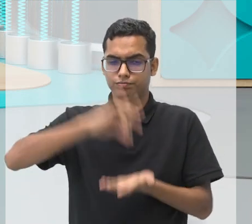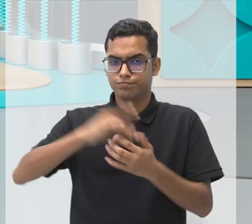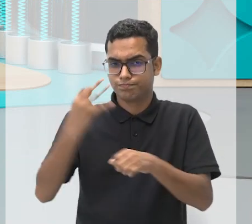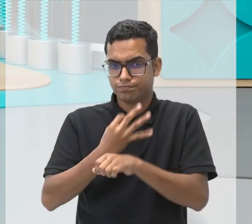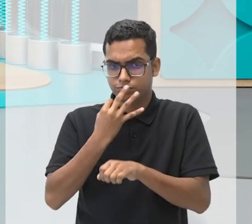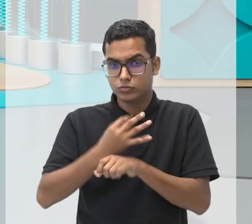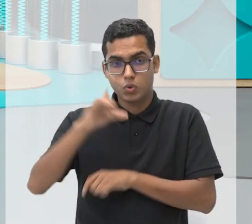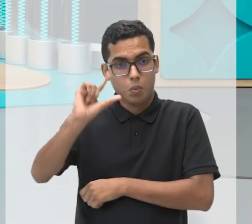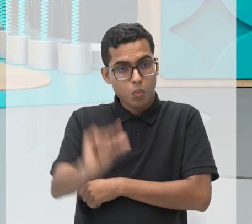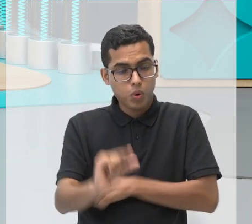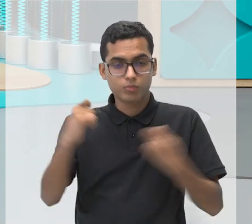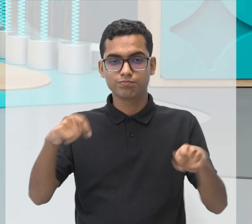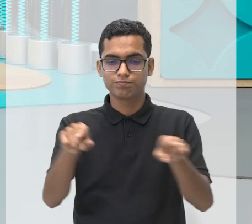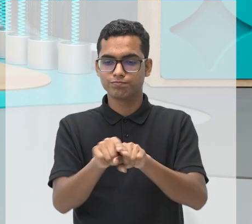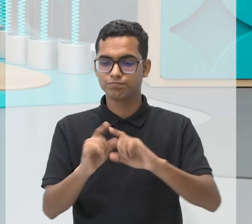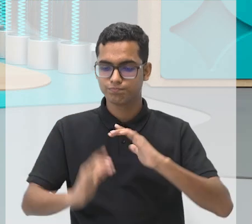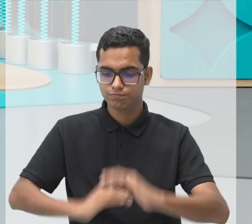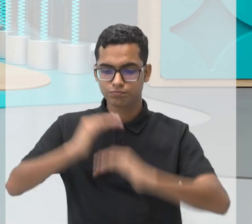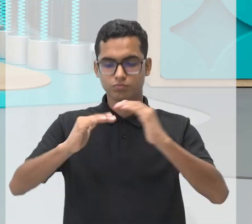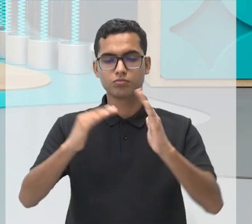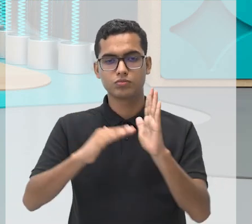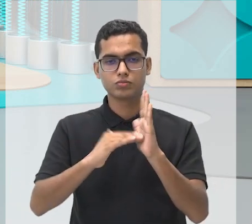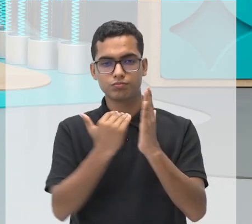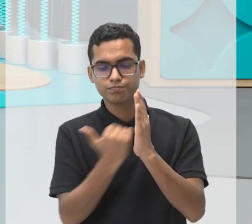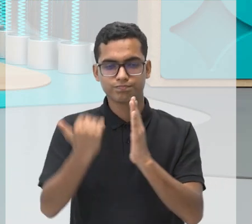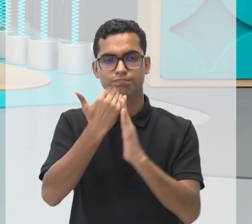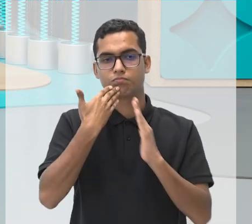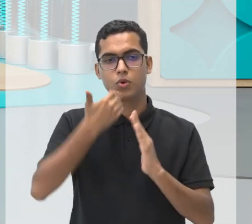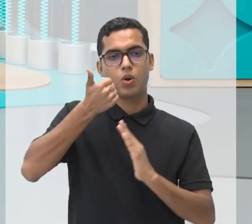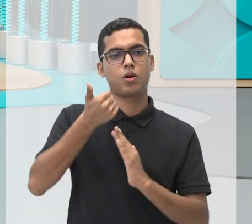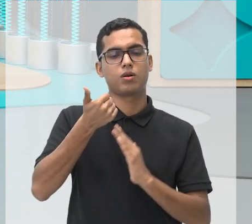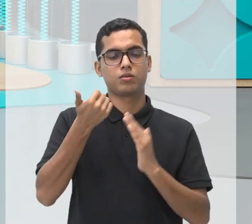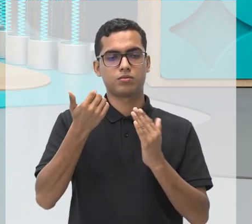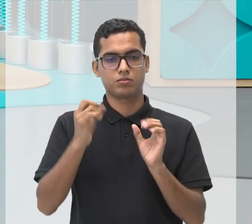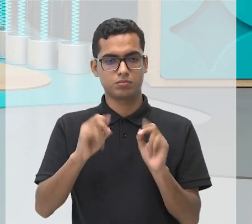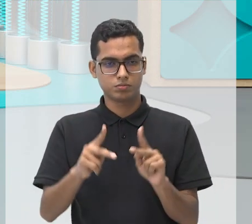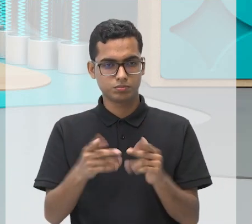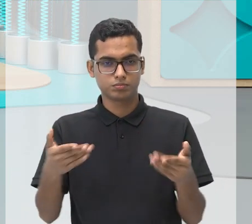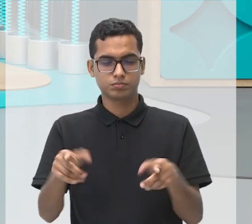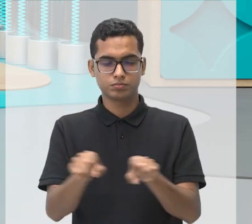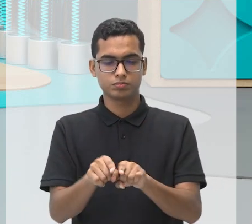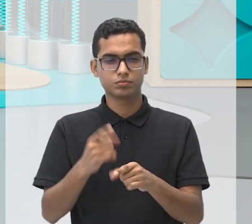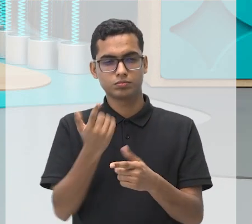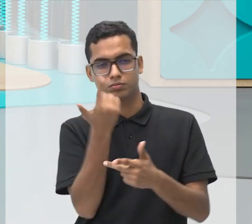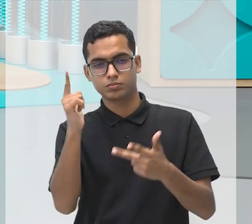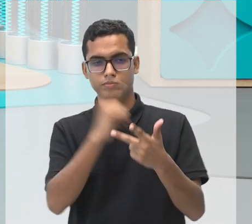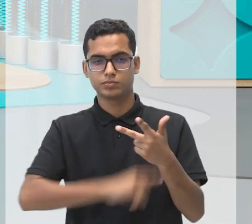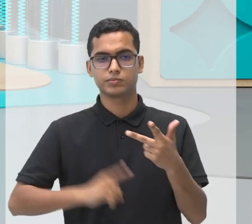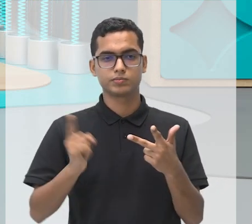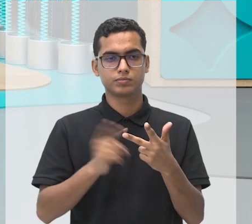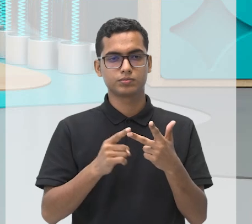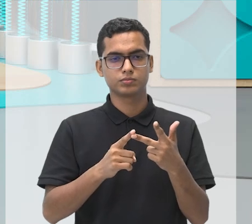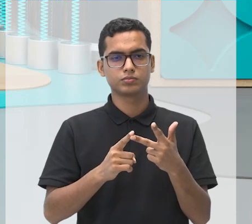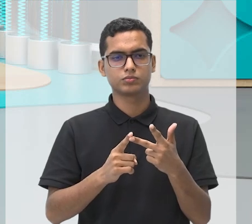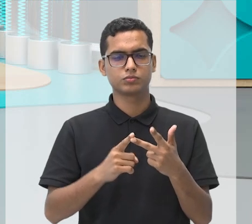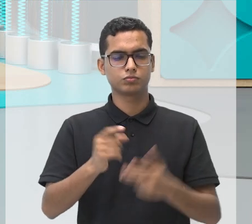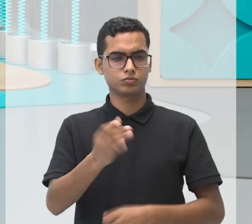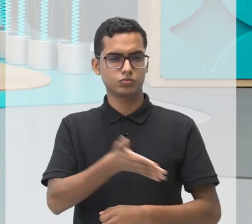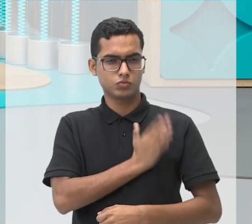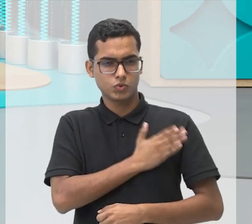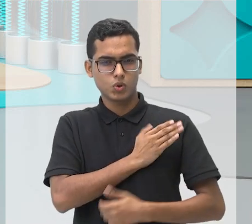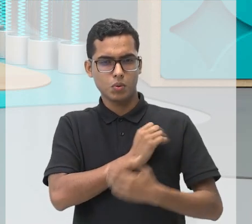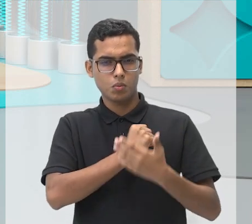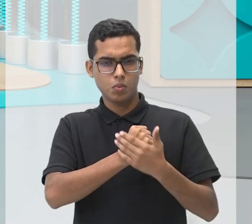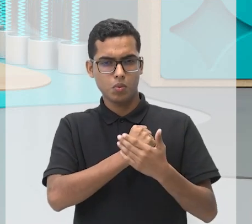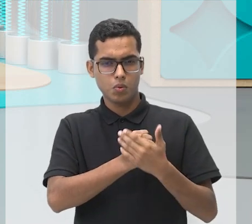preciso elevar ali um pouco mais. Outros aspectos, olha só, a elevação da frequência cardíaca. Se com um mínimo de atividade o meu